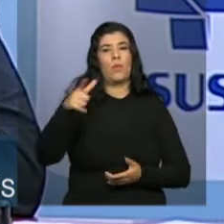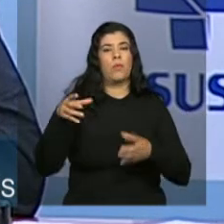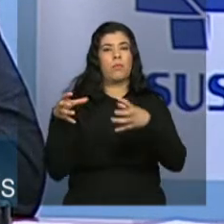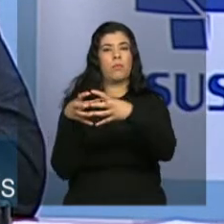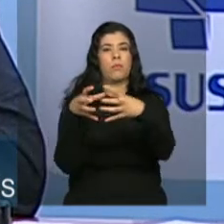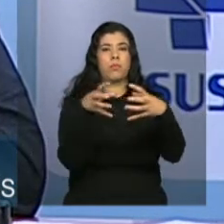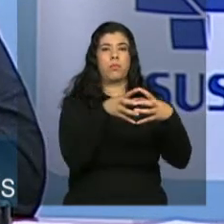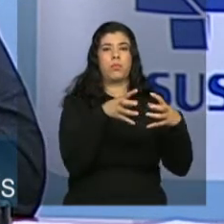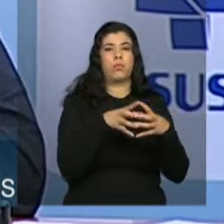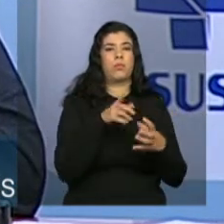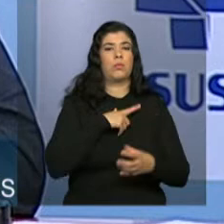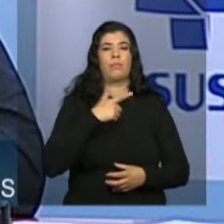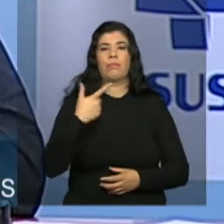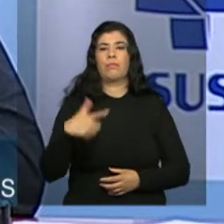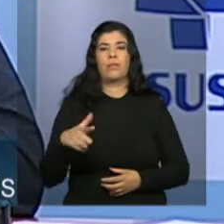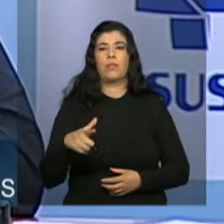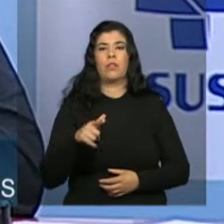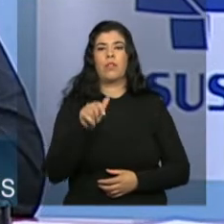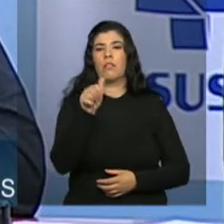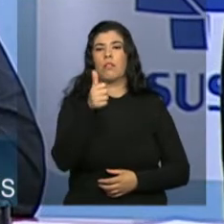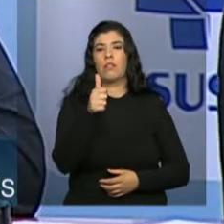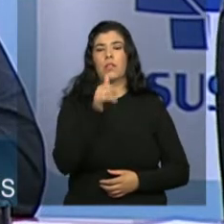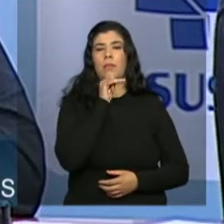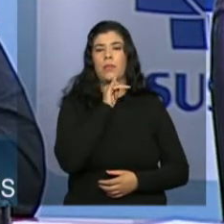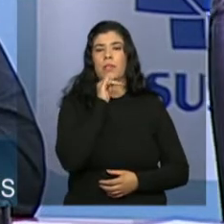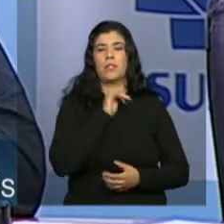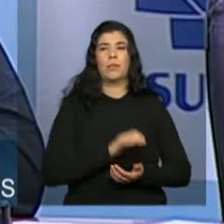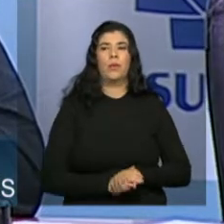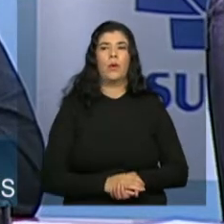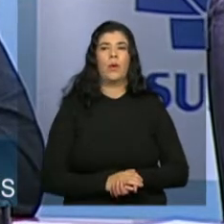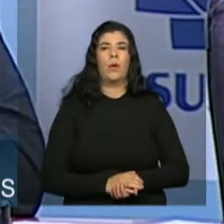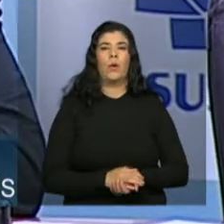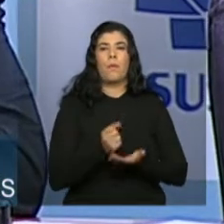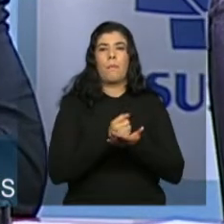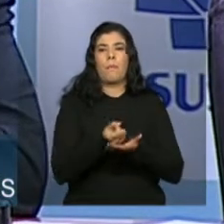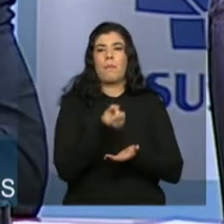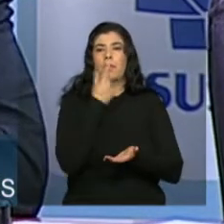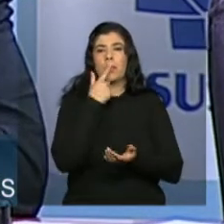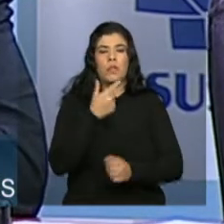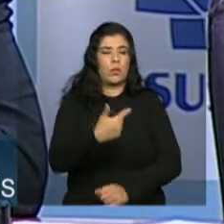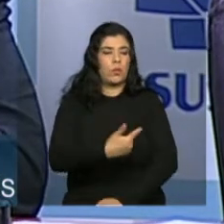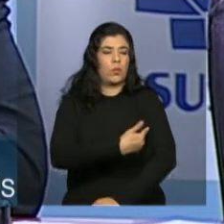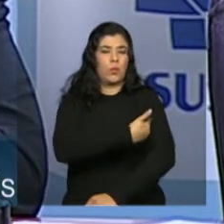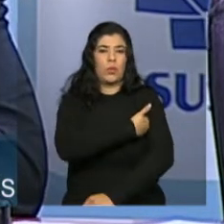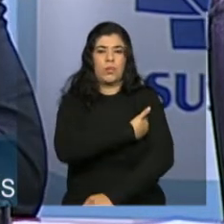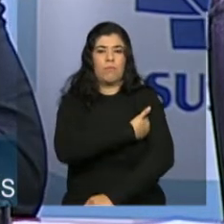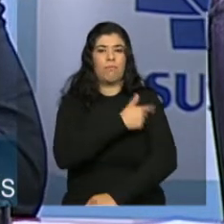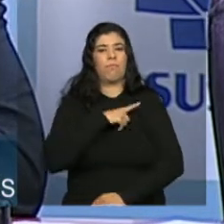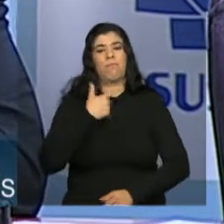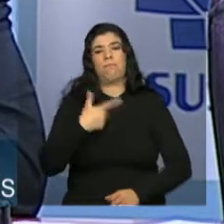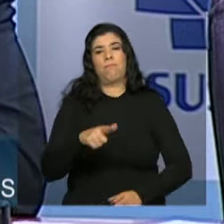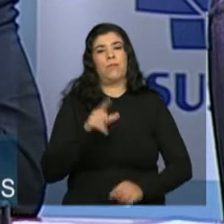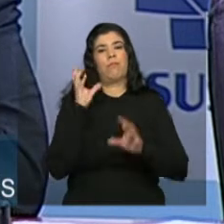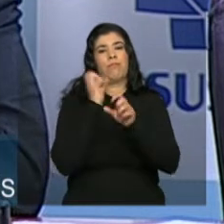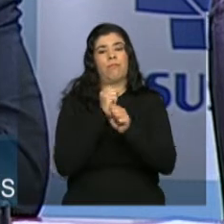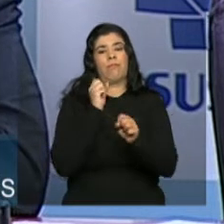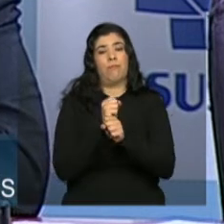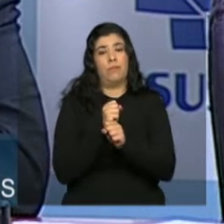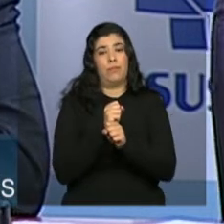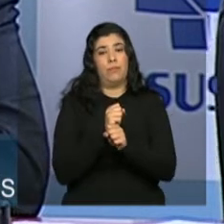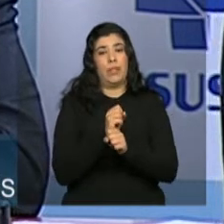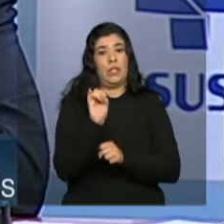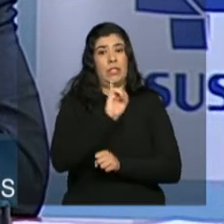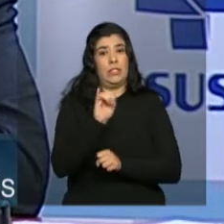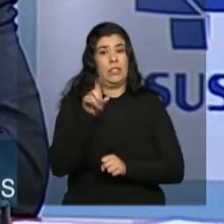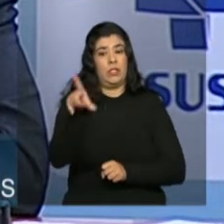e não tem genérico né nos envolver novos para ver não tem genérico injeções isso não não era computado quando